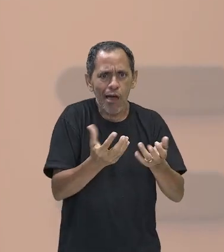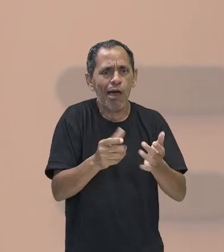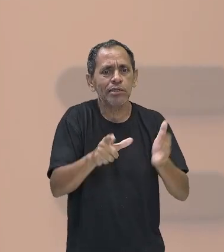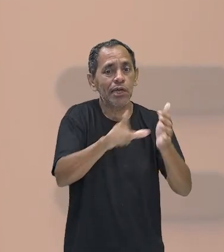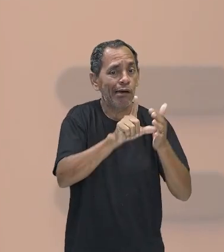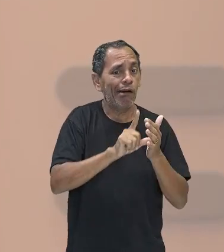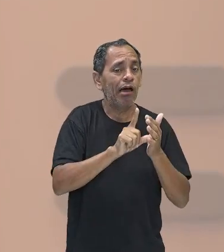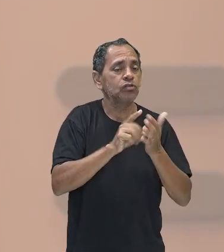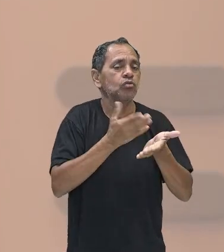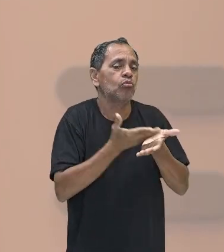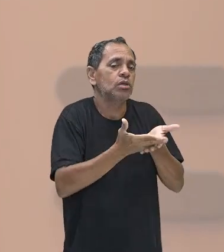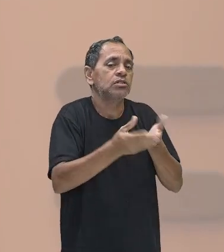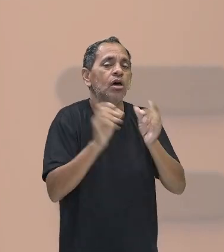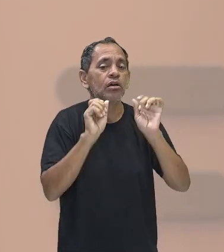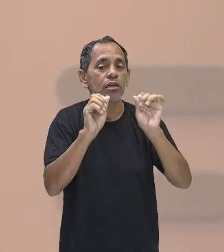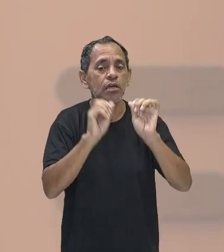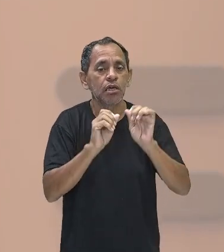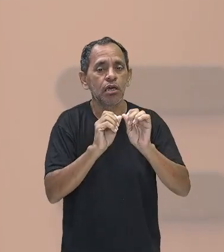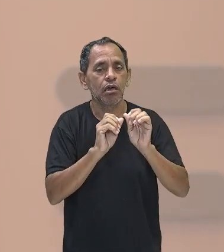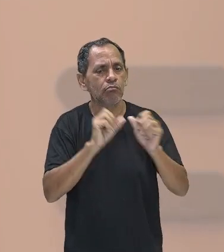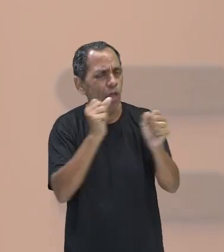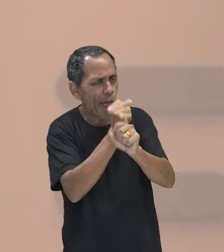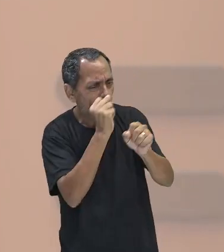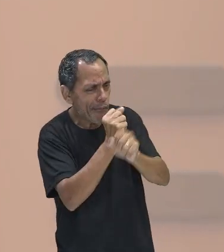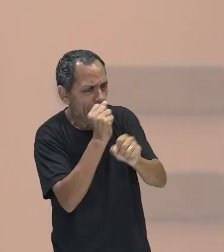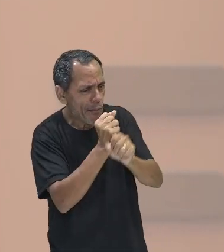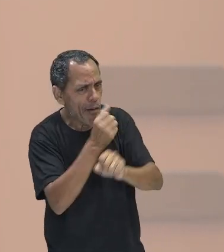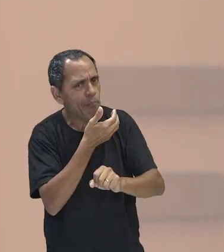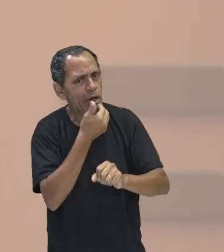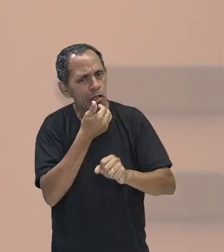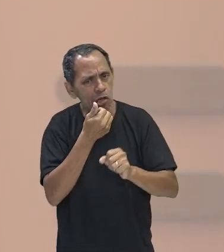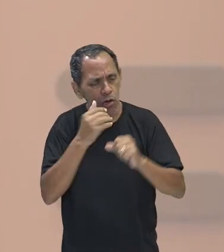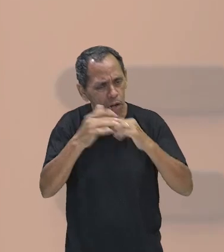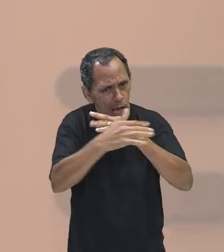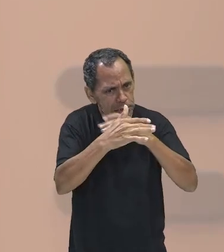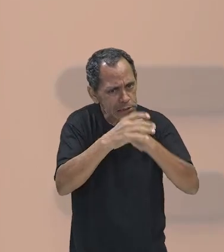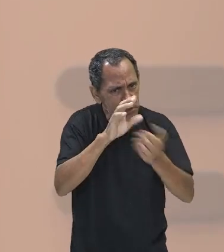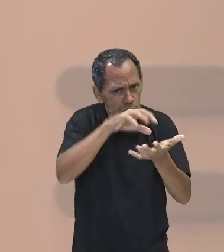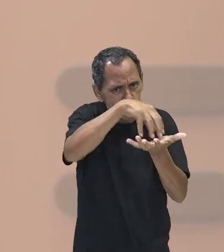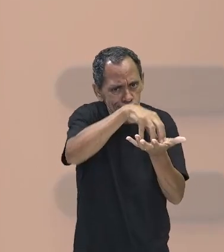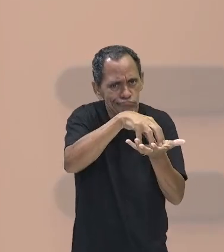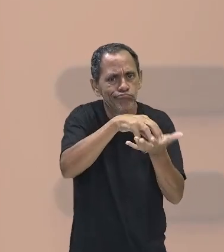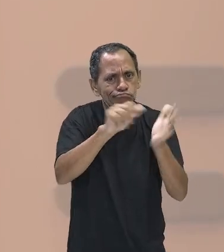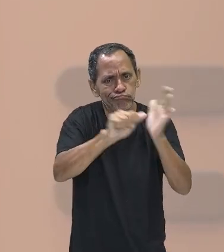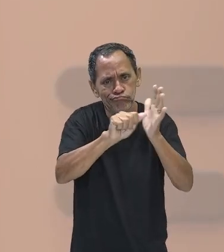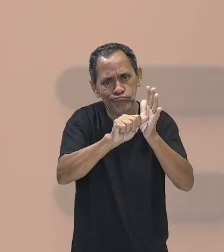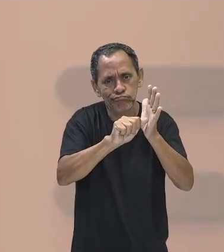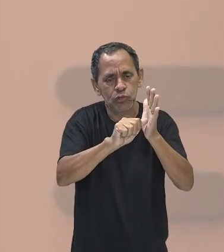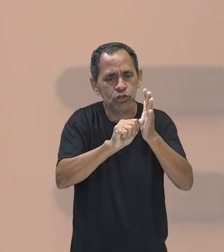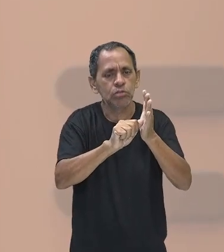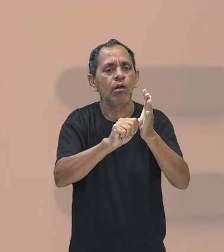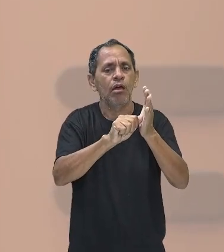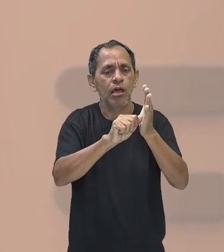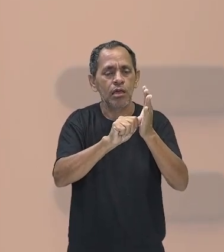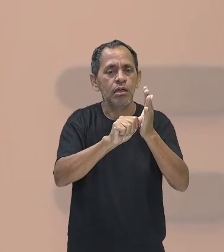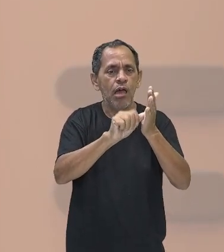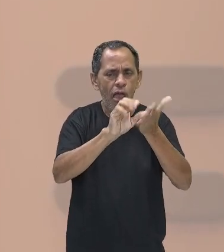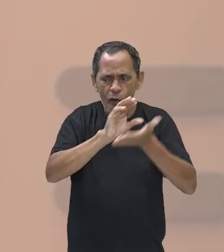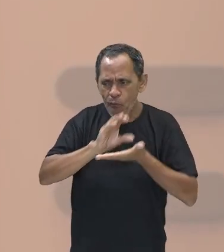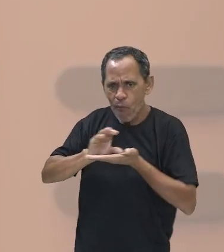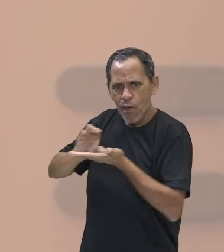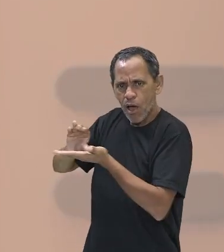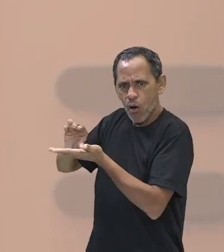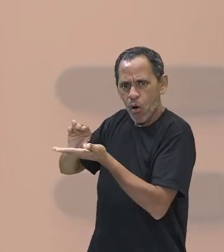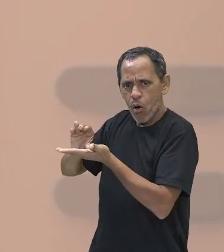Eu vou começar a melhorar, então, aí a minha cidade de Atenas. Vai mandar dinheiro para as outras cidades,